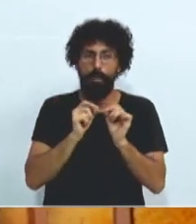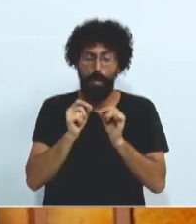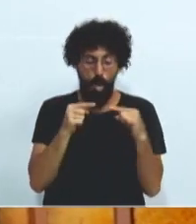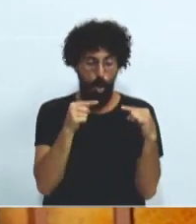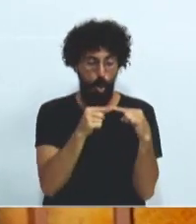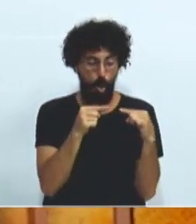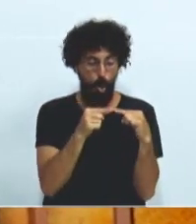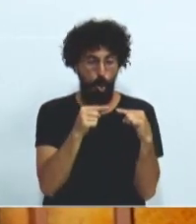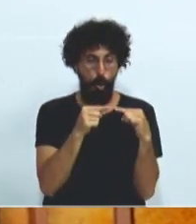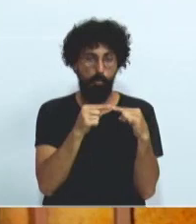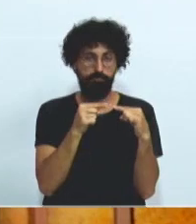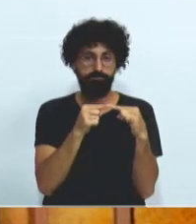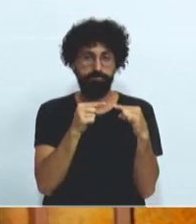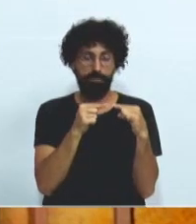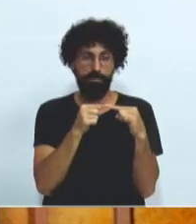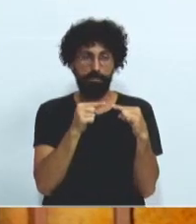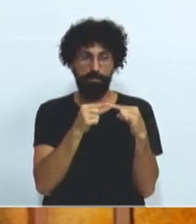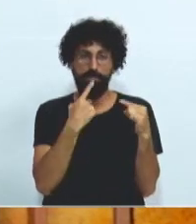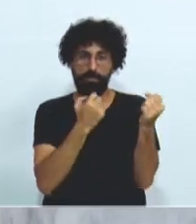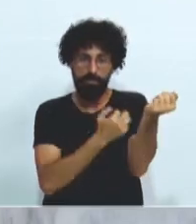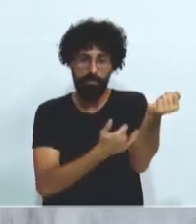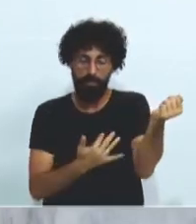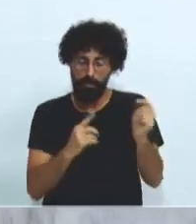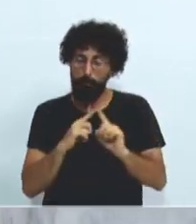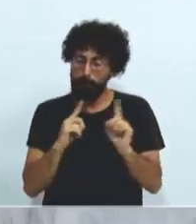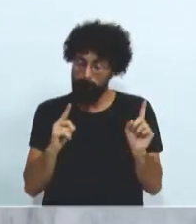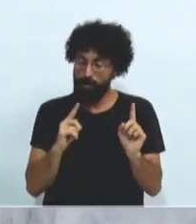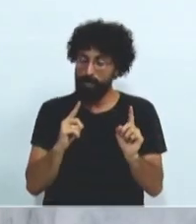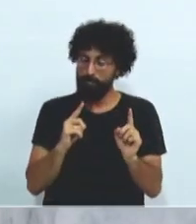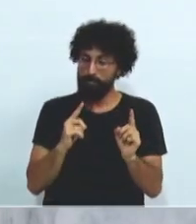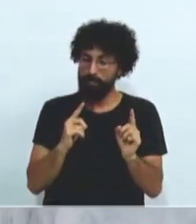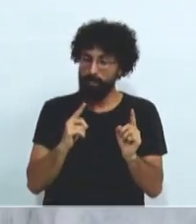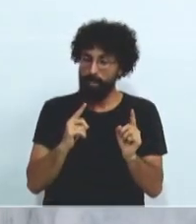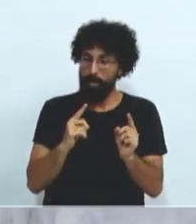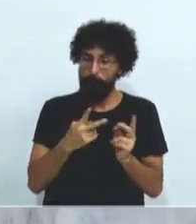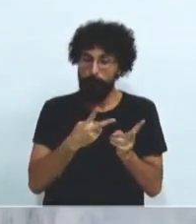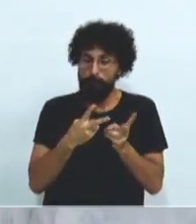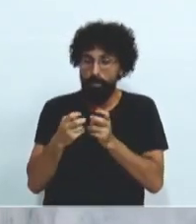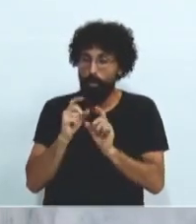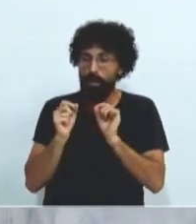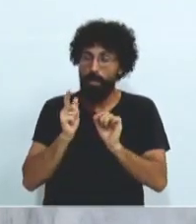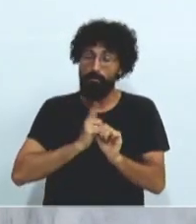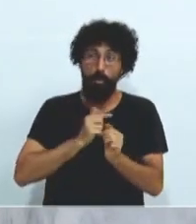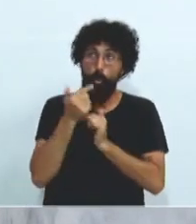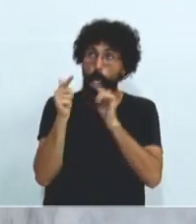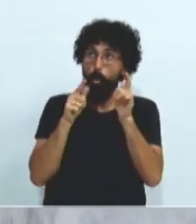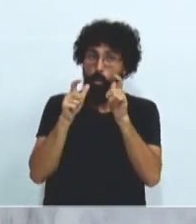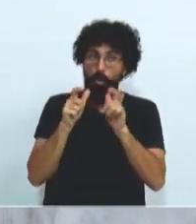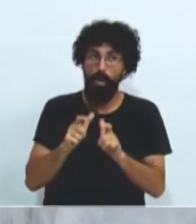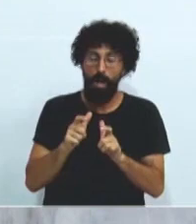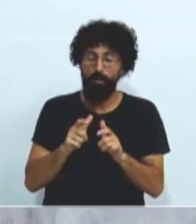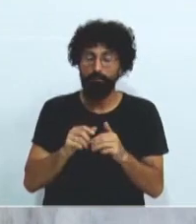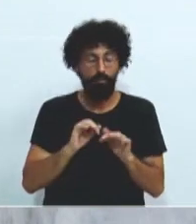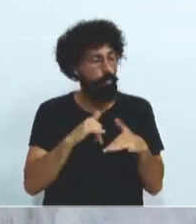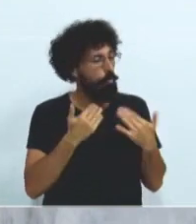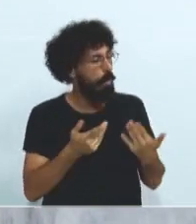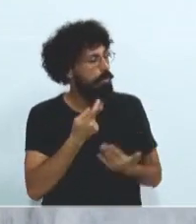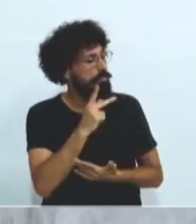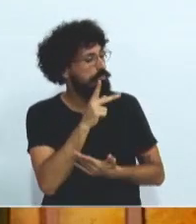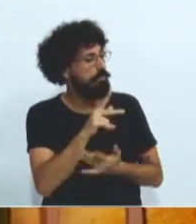estados, municípios e até internacional. Qual seria a sua mensagem final, então, doutora, para quem está nos assistindo nesta